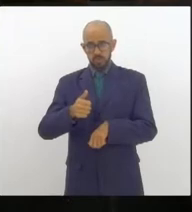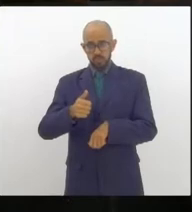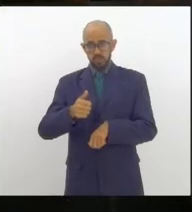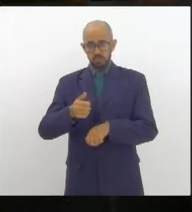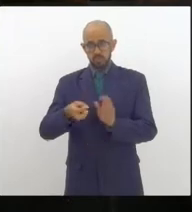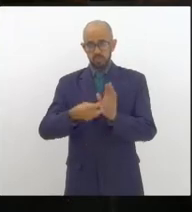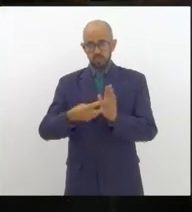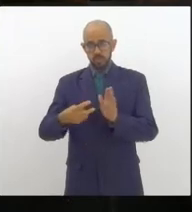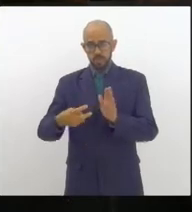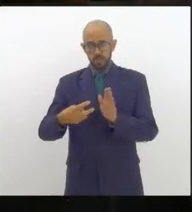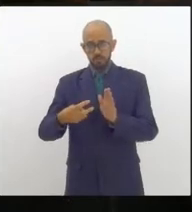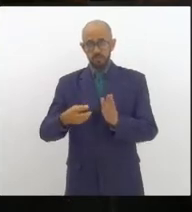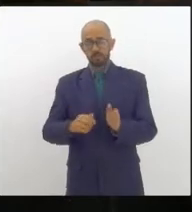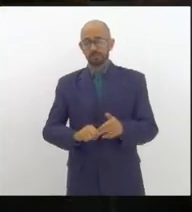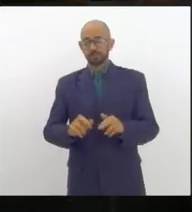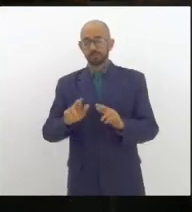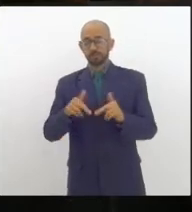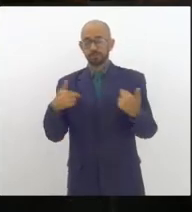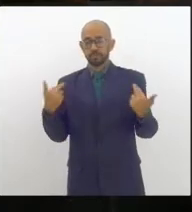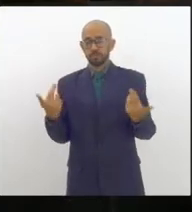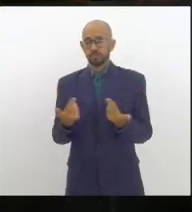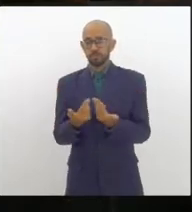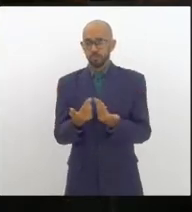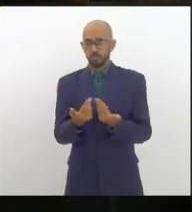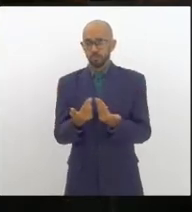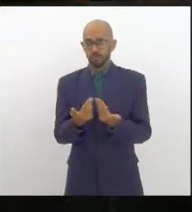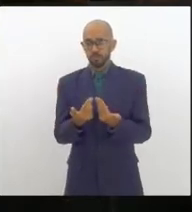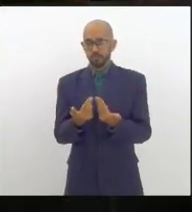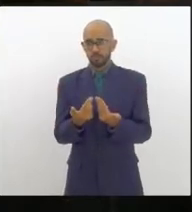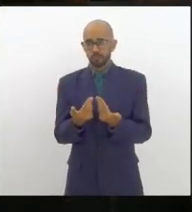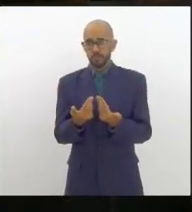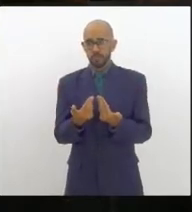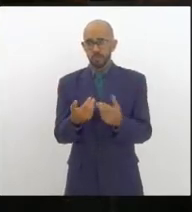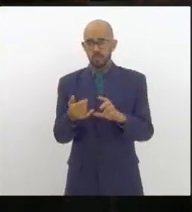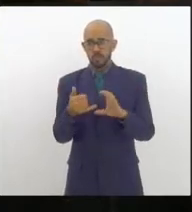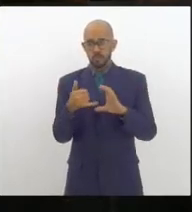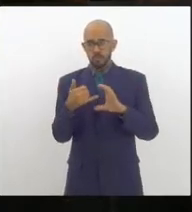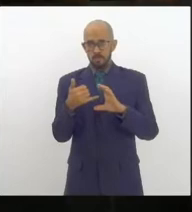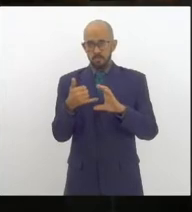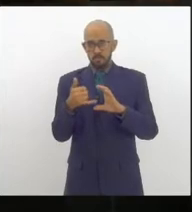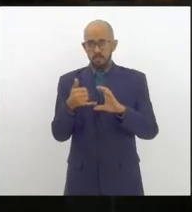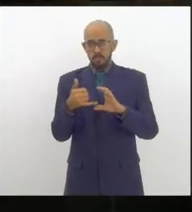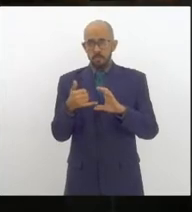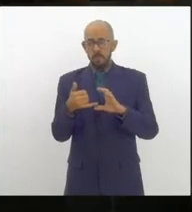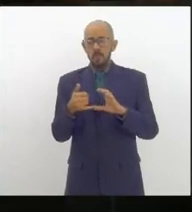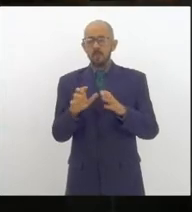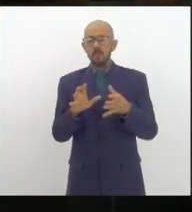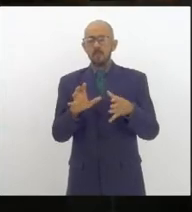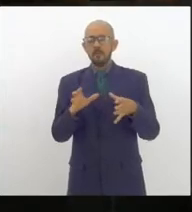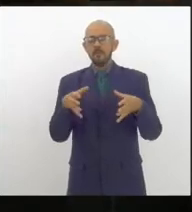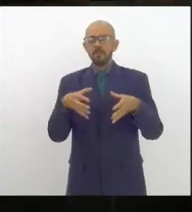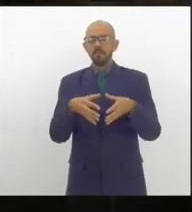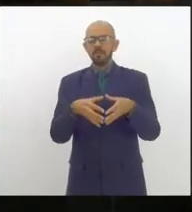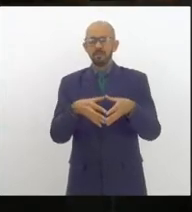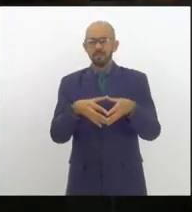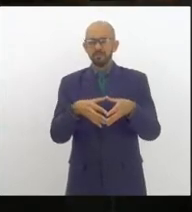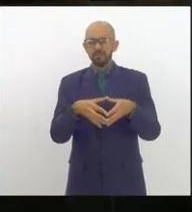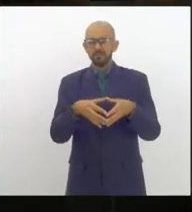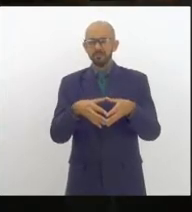se reuniu via WhatsApp a comissão de